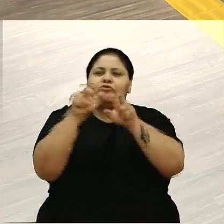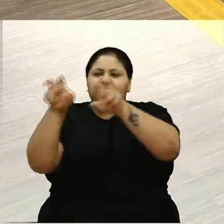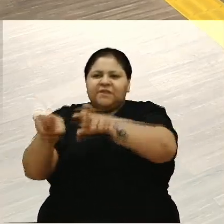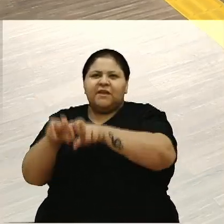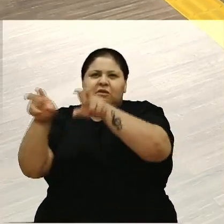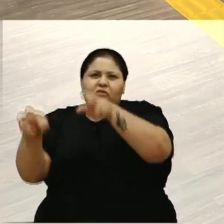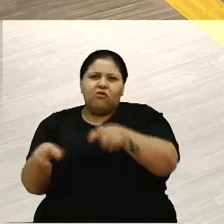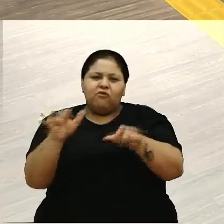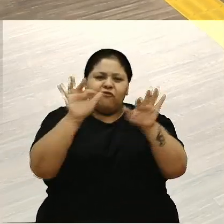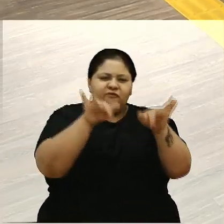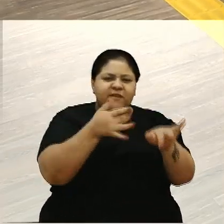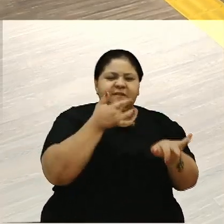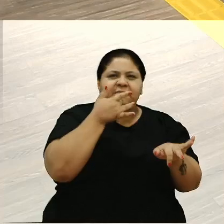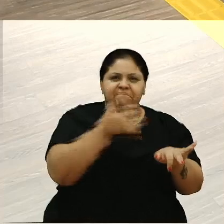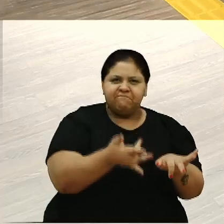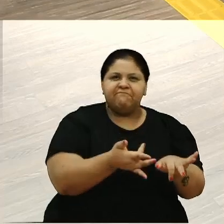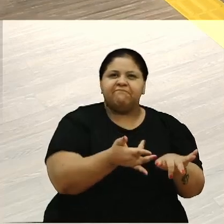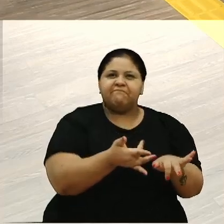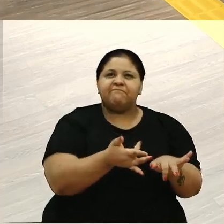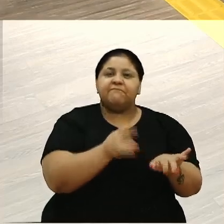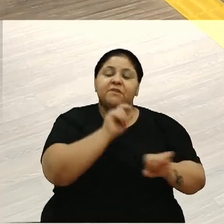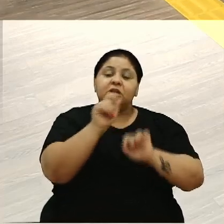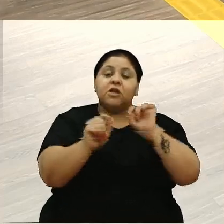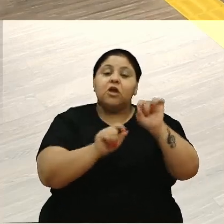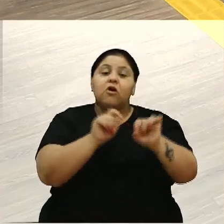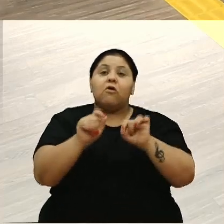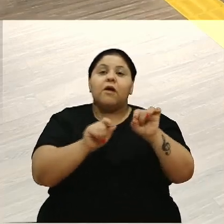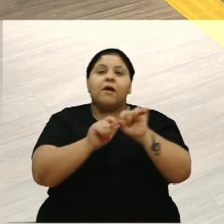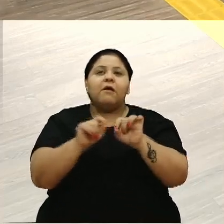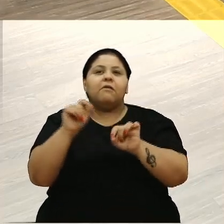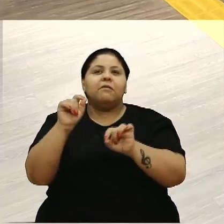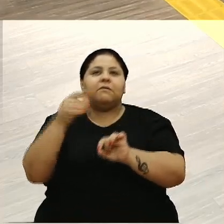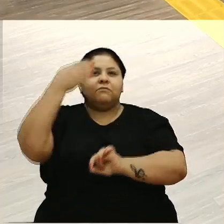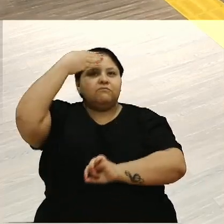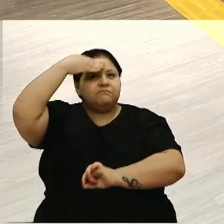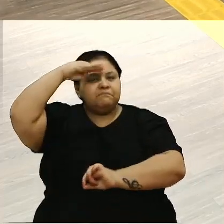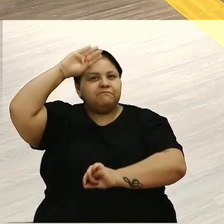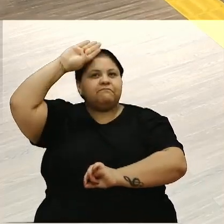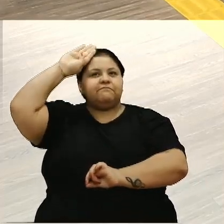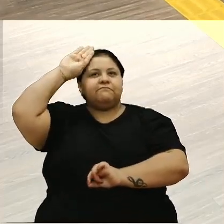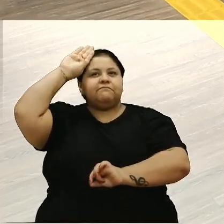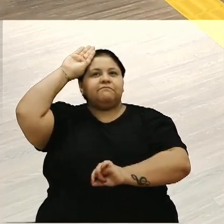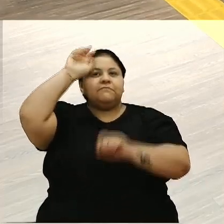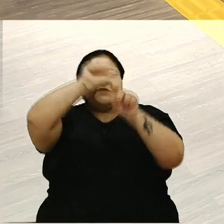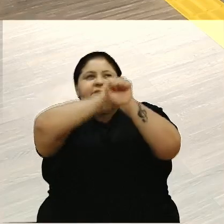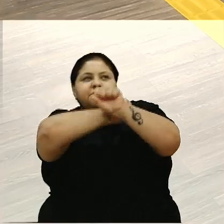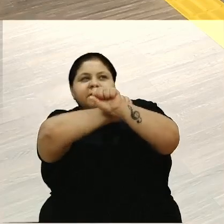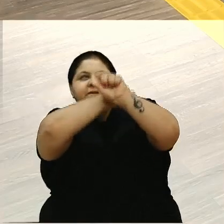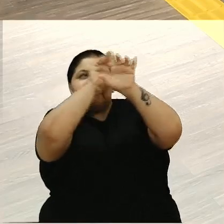tarde, ou quem vem de Uruguaiana de manhã,